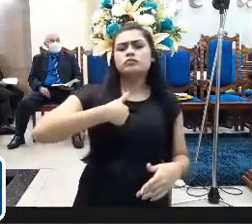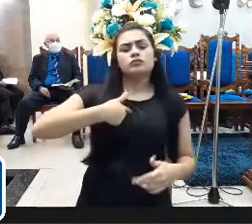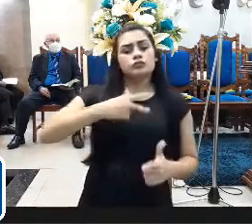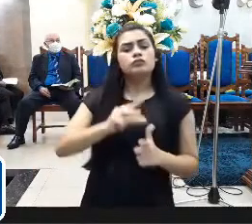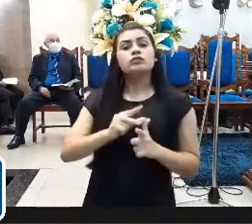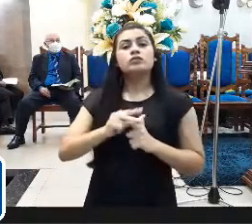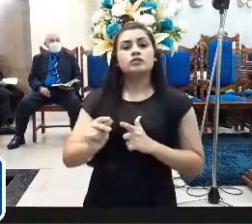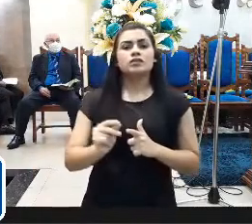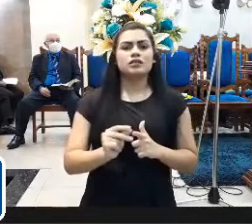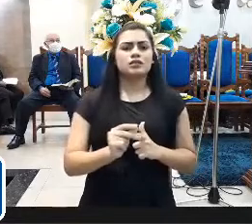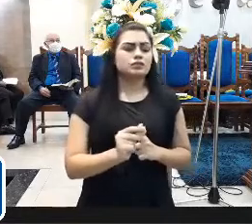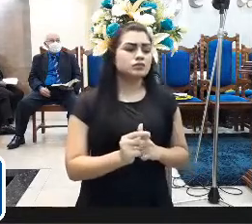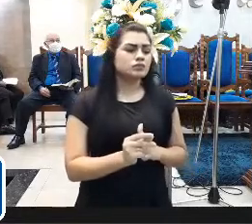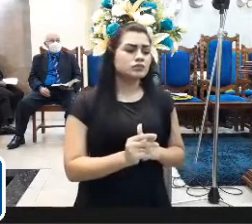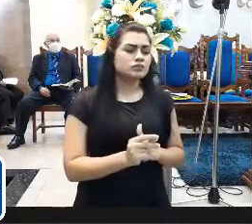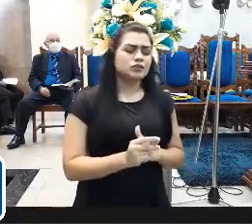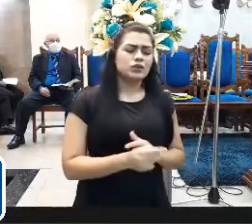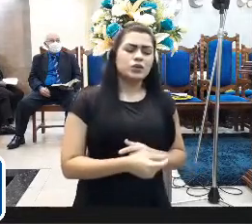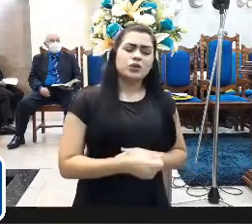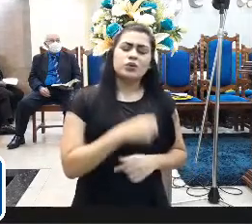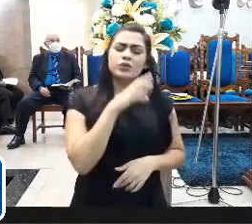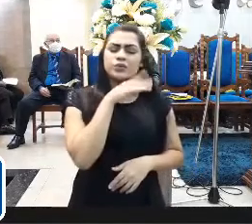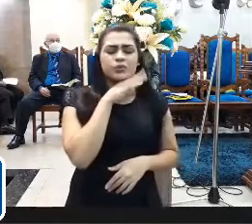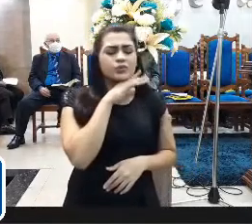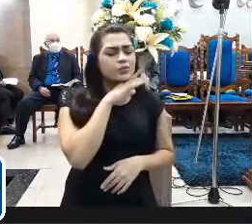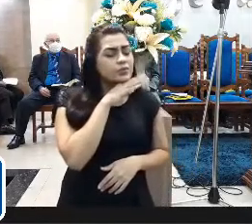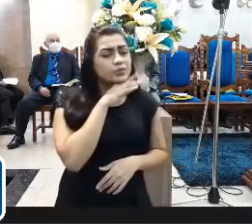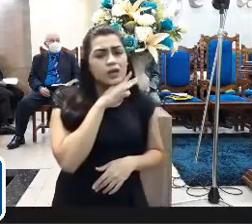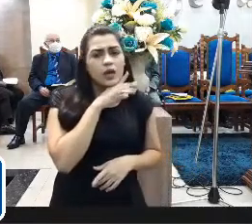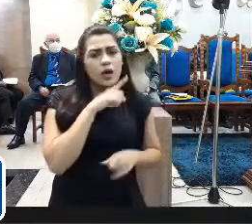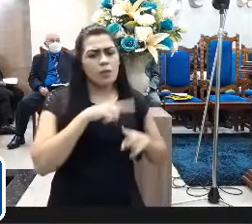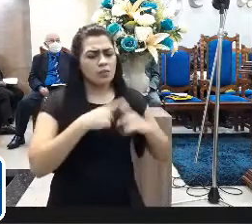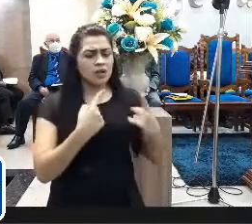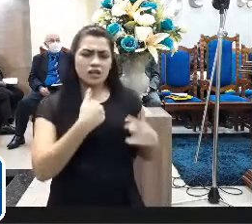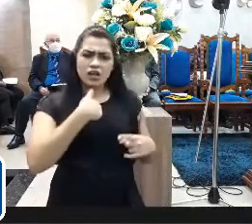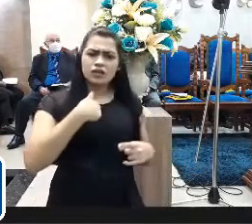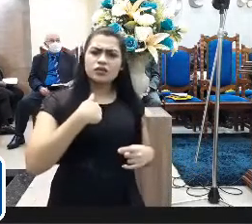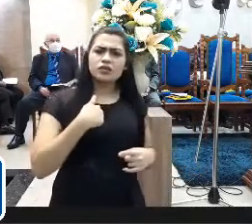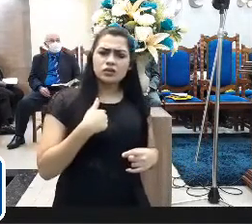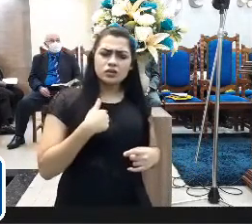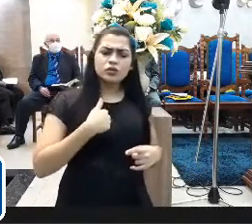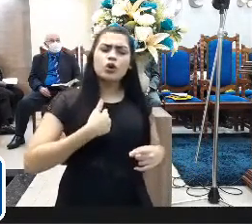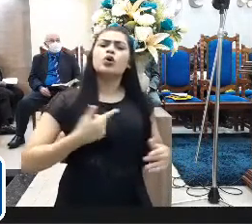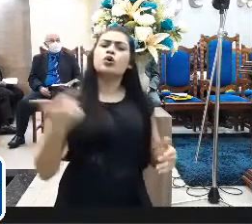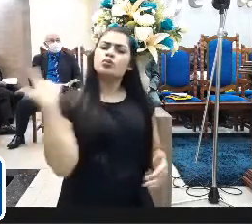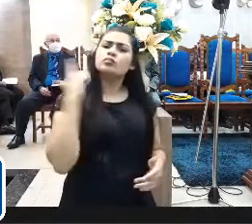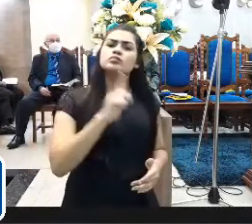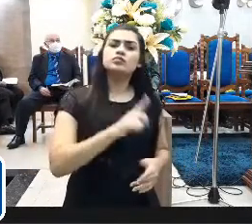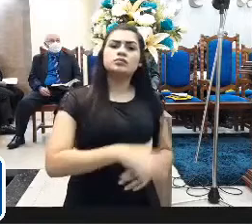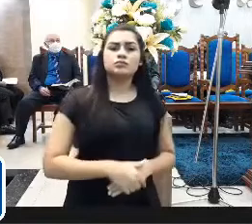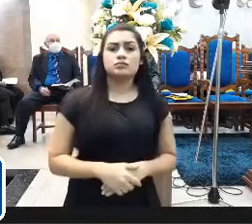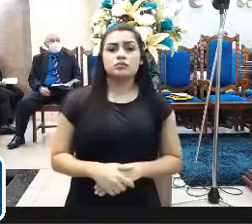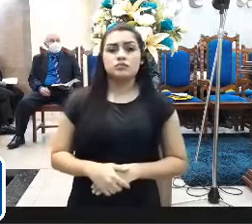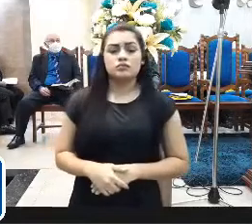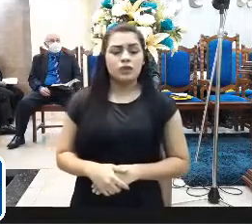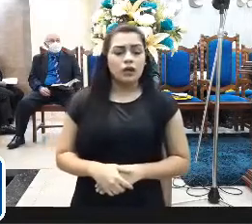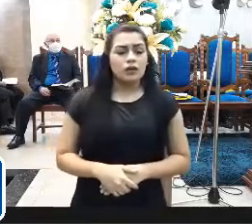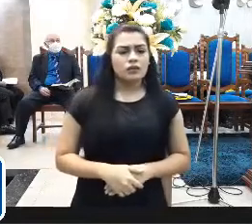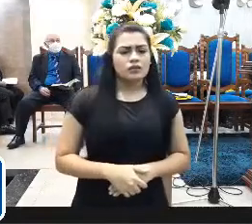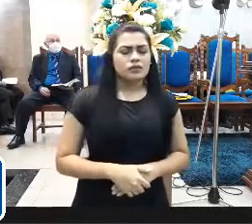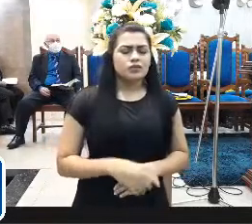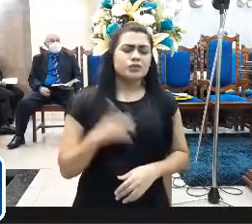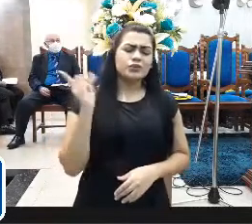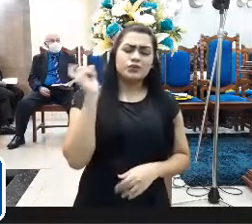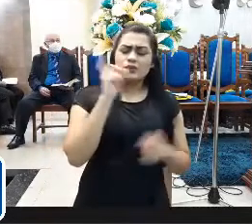Está ruim, mas eu vou passar essa. Eu estou sentindo uma dificuldade muito grande, mas eu tenho